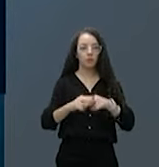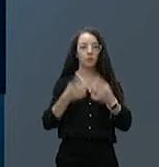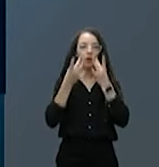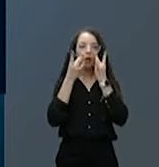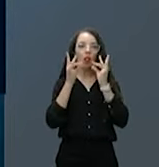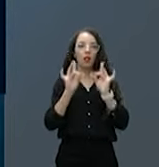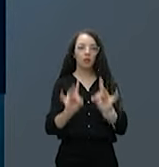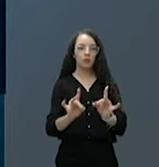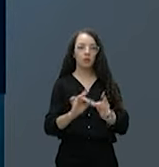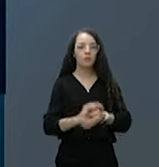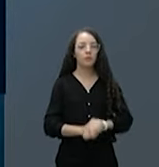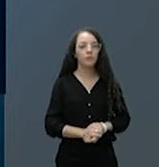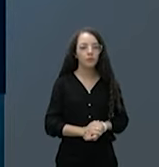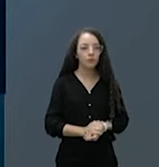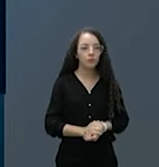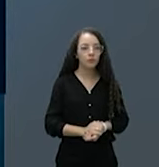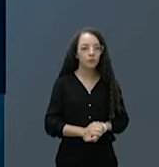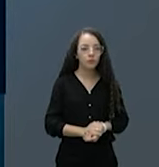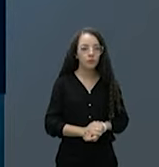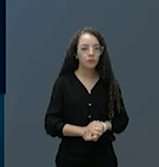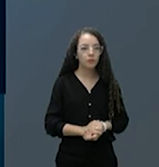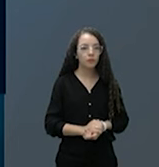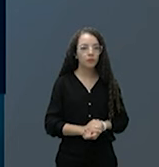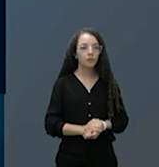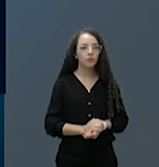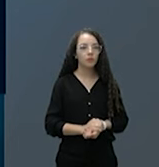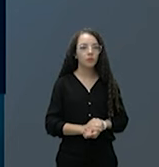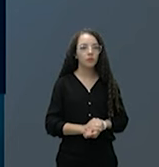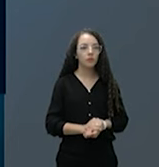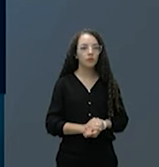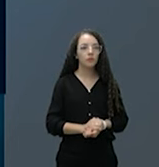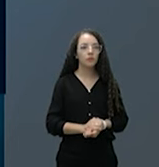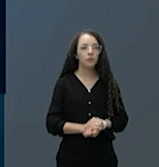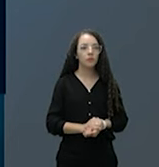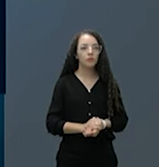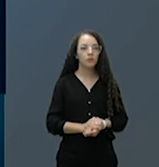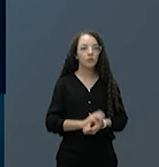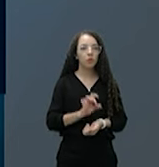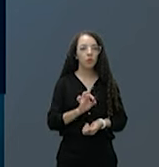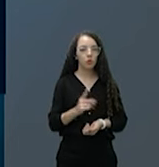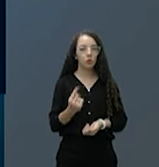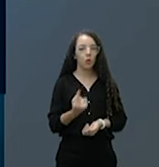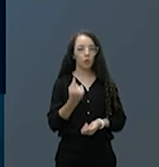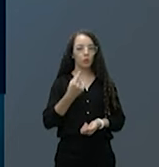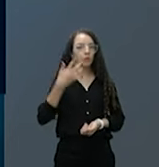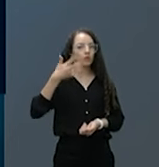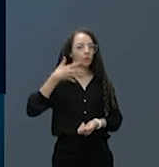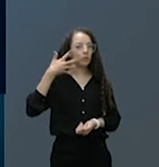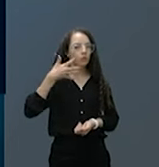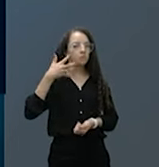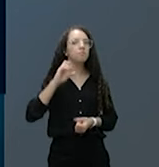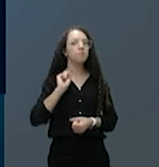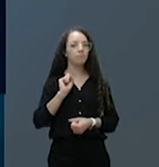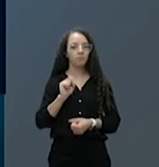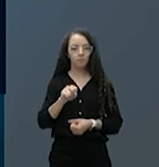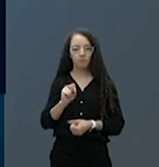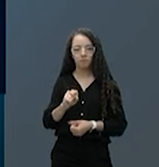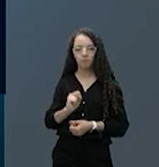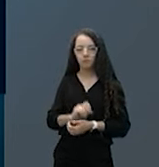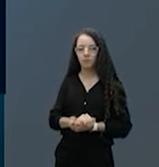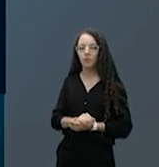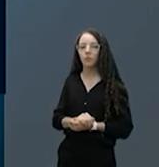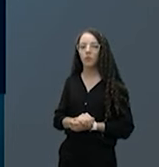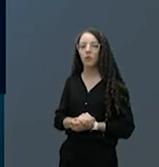Agora, só esta sustentação oral, né, doutora Ivone? Sim. Eu devolvo a palavra